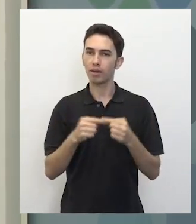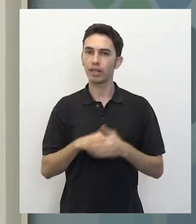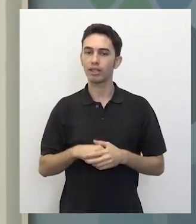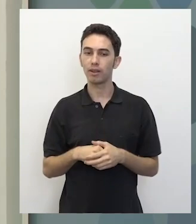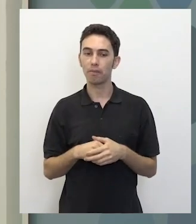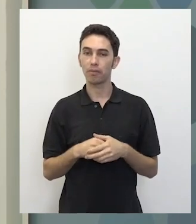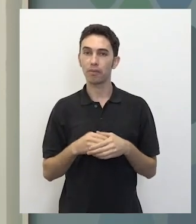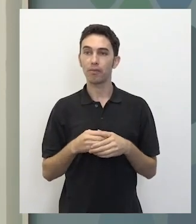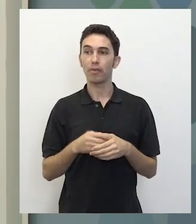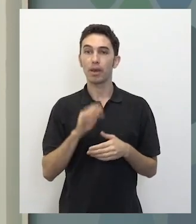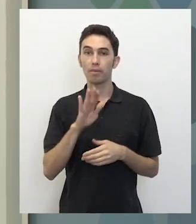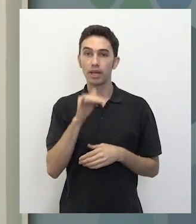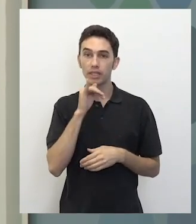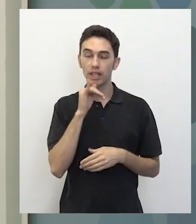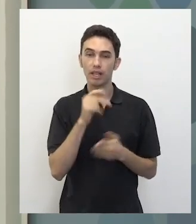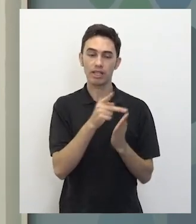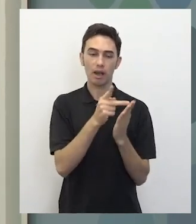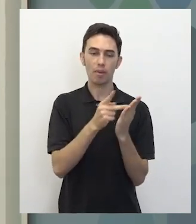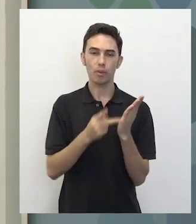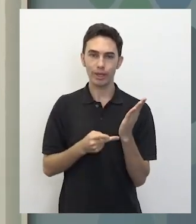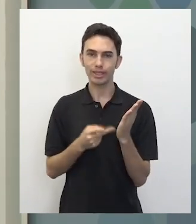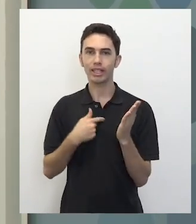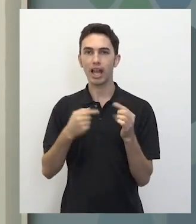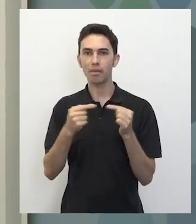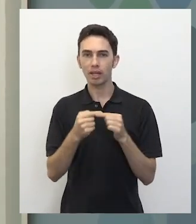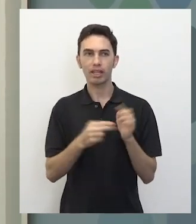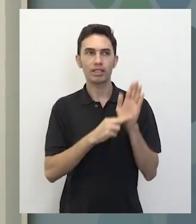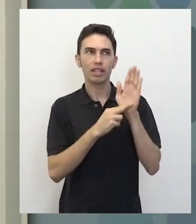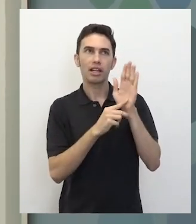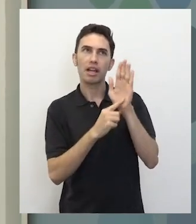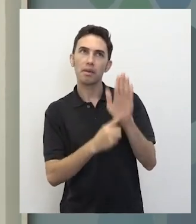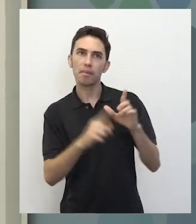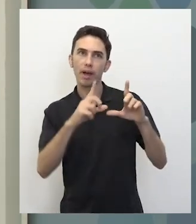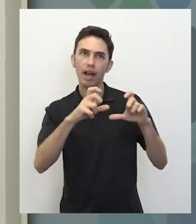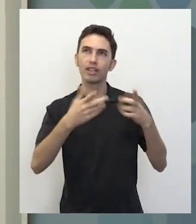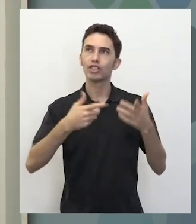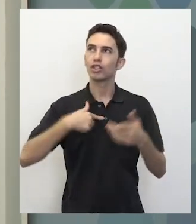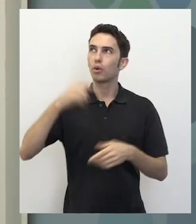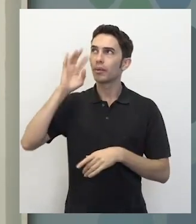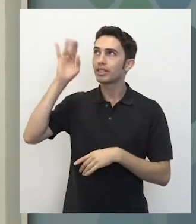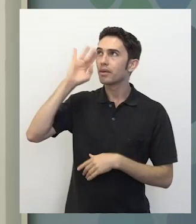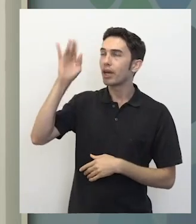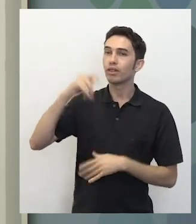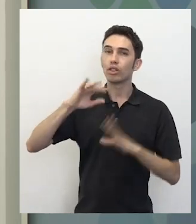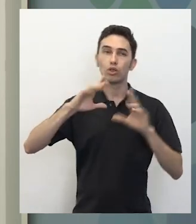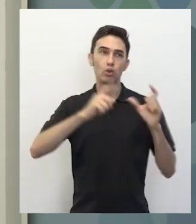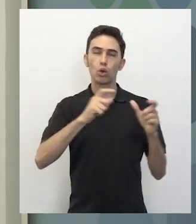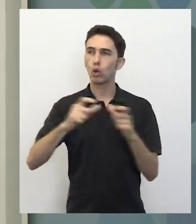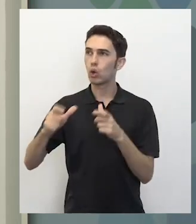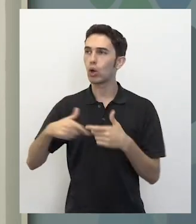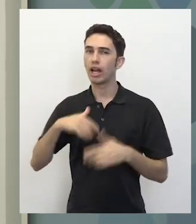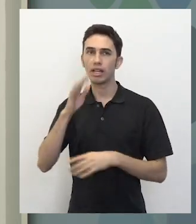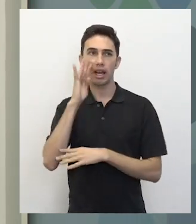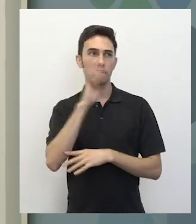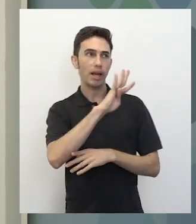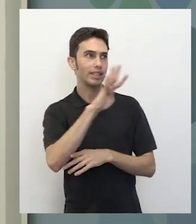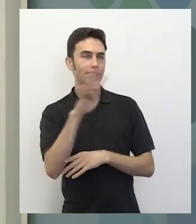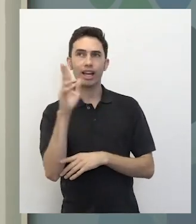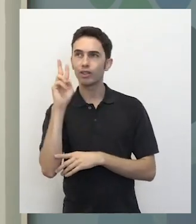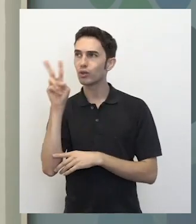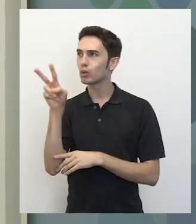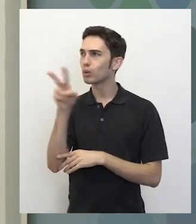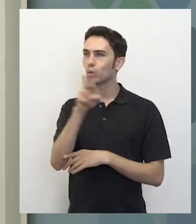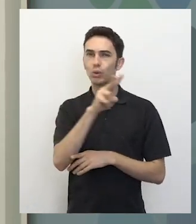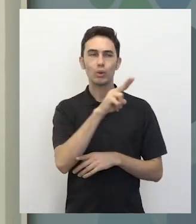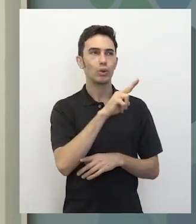uma forma. Mas a poesia, sim, está numa imagem, está num pensamento, ela está em todo lugar, está na paisagem. A poesia, ela pode